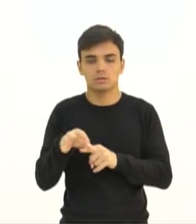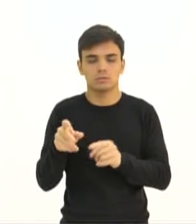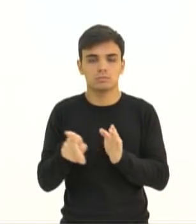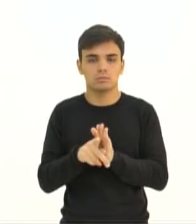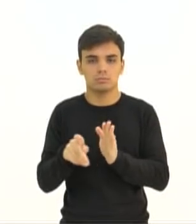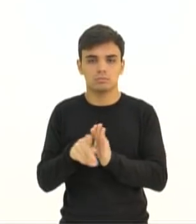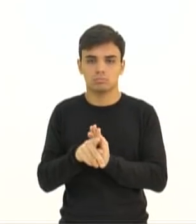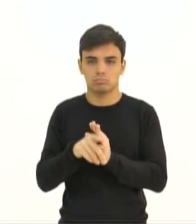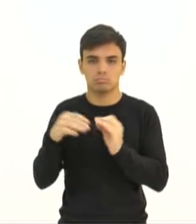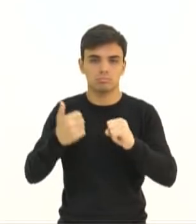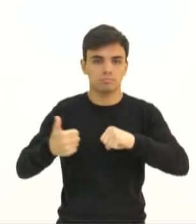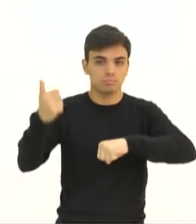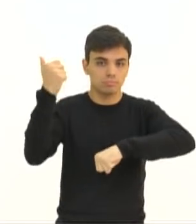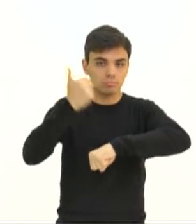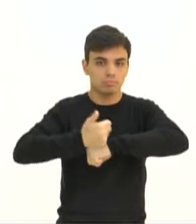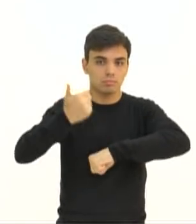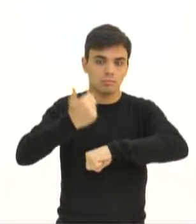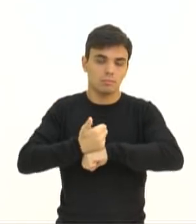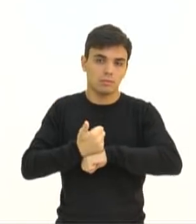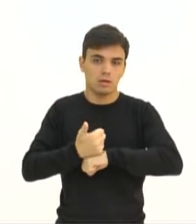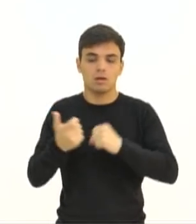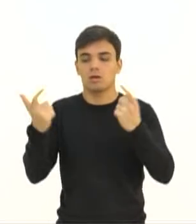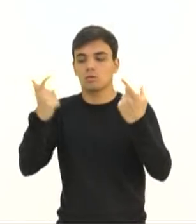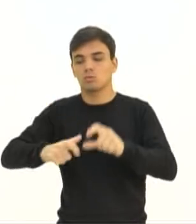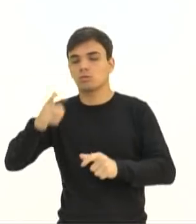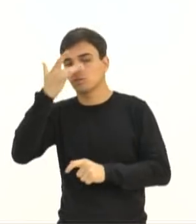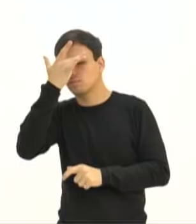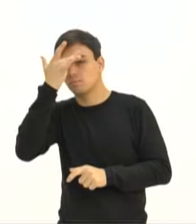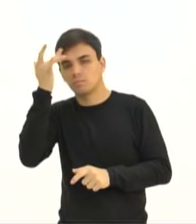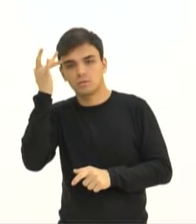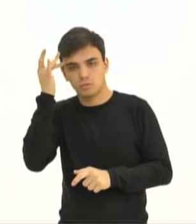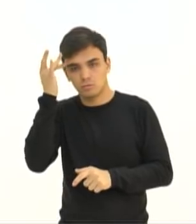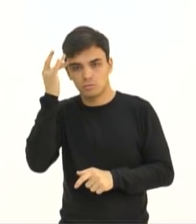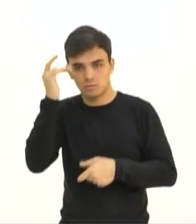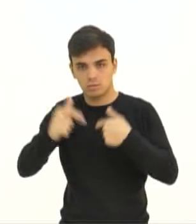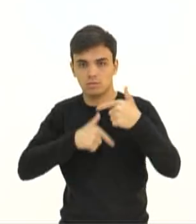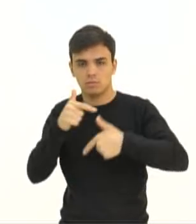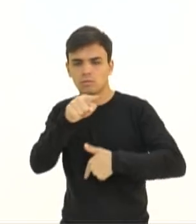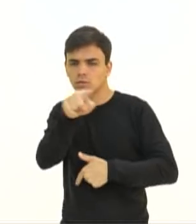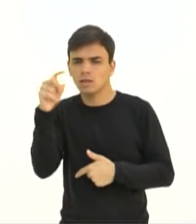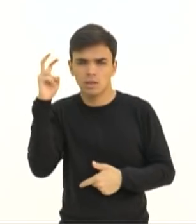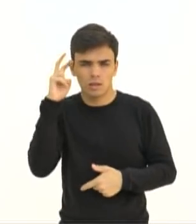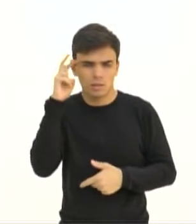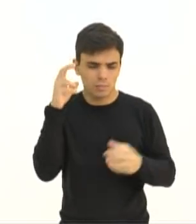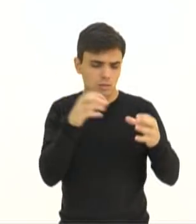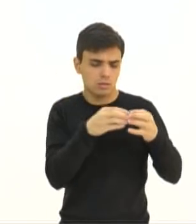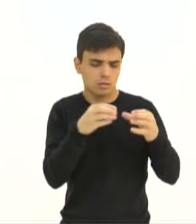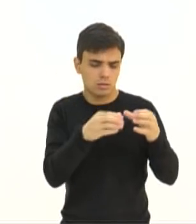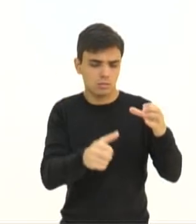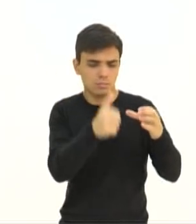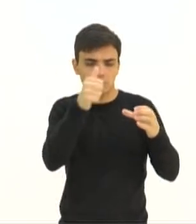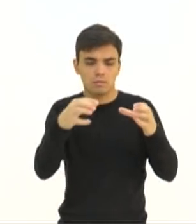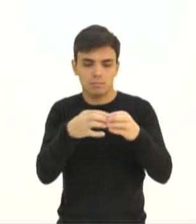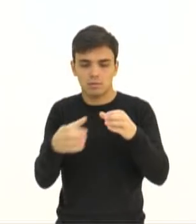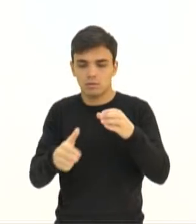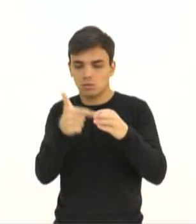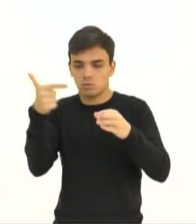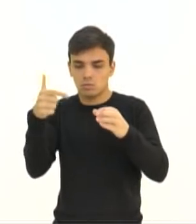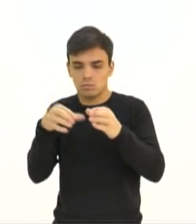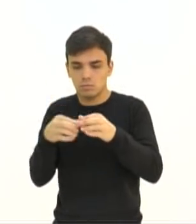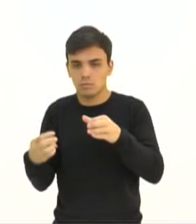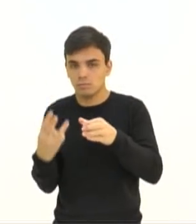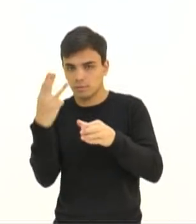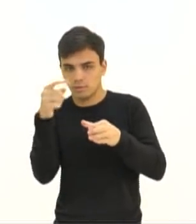da ocupação, então onde as pessoas trabalham, lembram lá dos setores da economia? Primário, secundário, terciário? Então